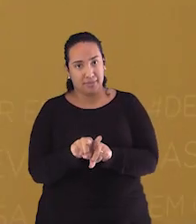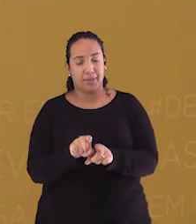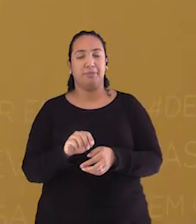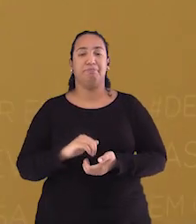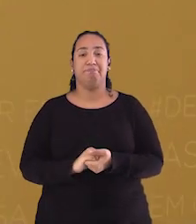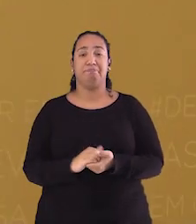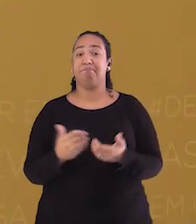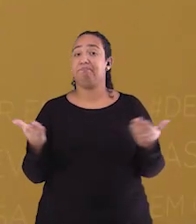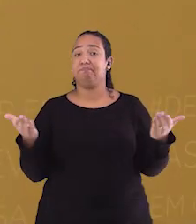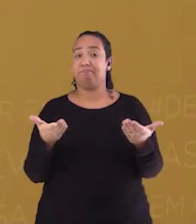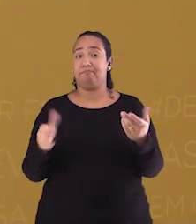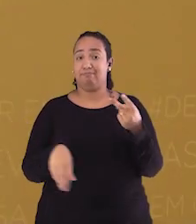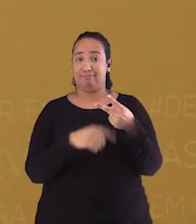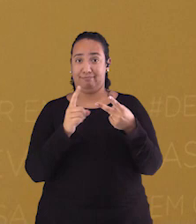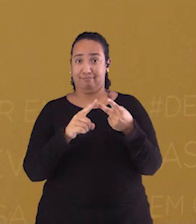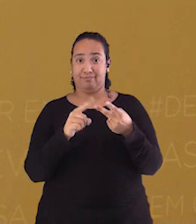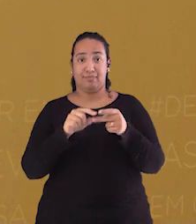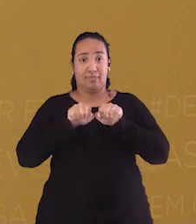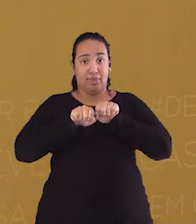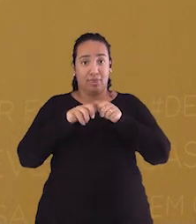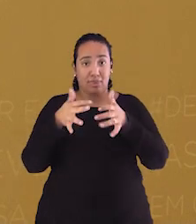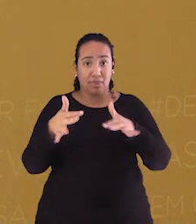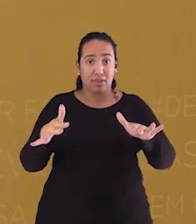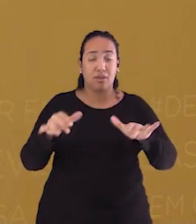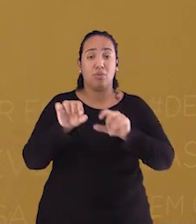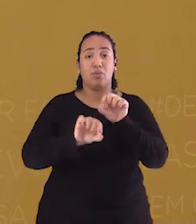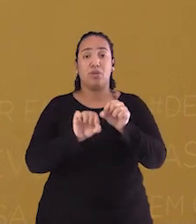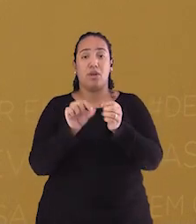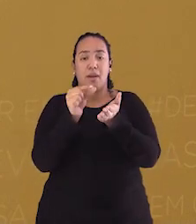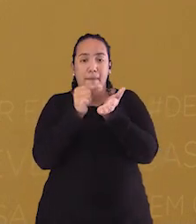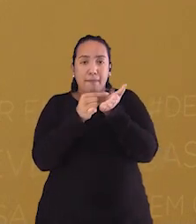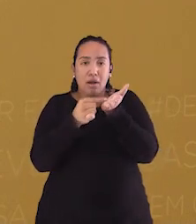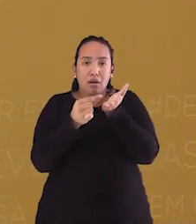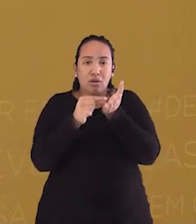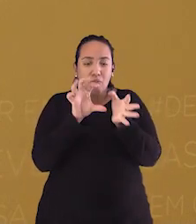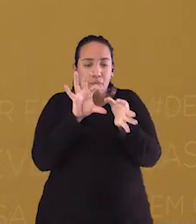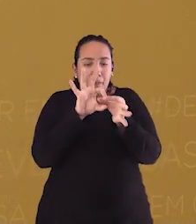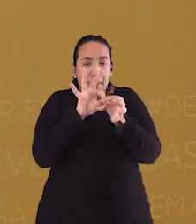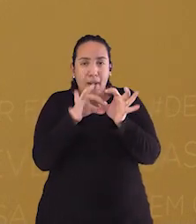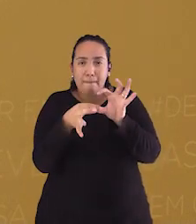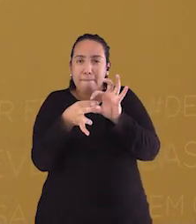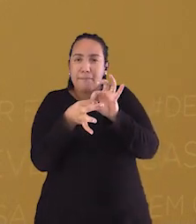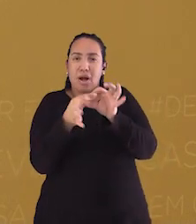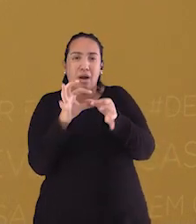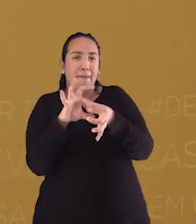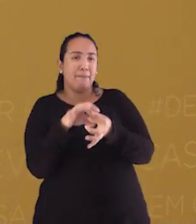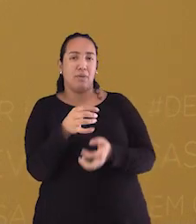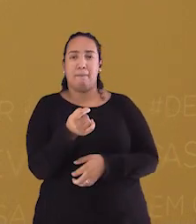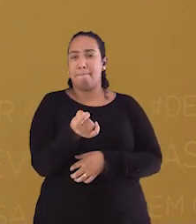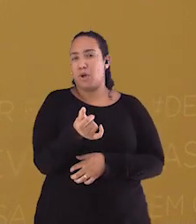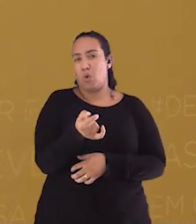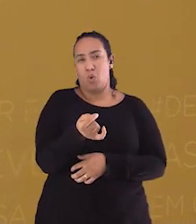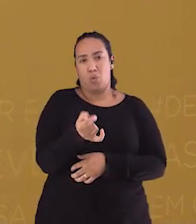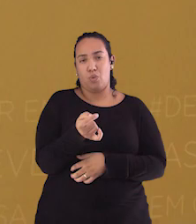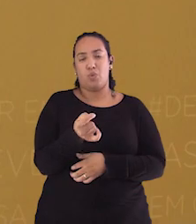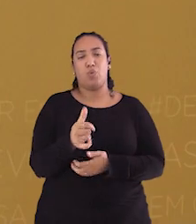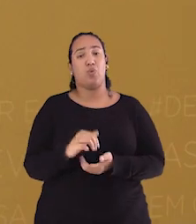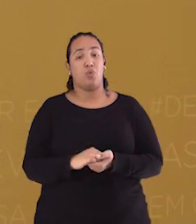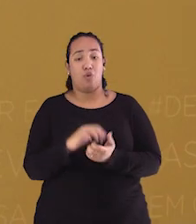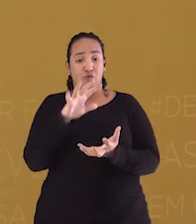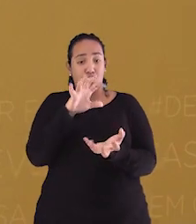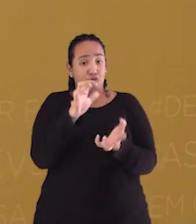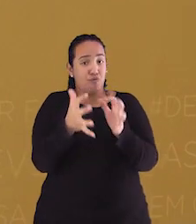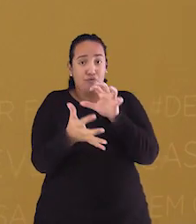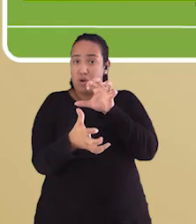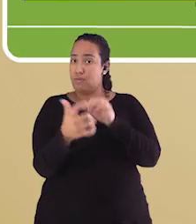No estado líquido, as partículas encontram-se menos unidas, não tendo uma forma determinada.